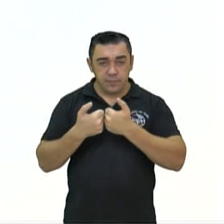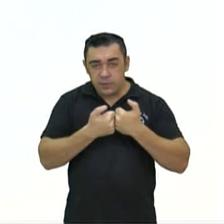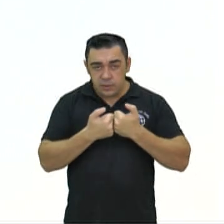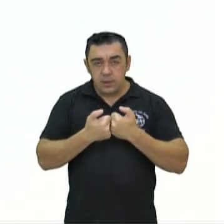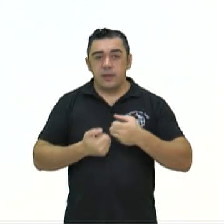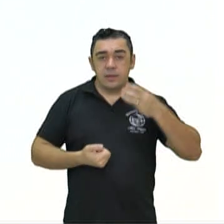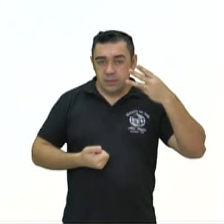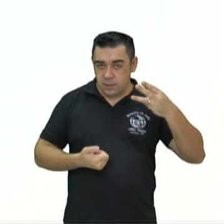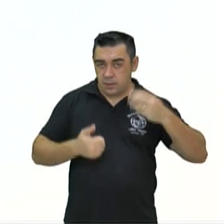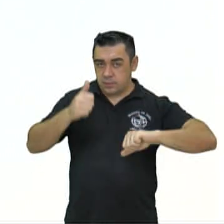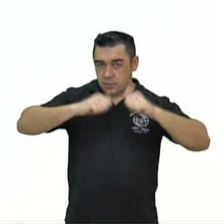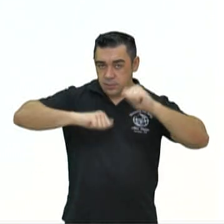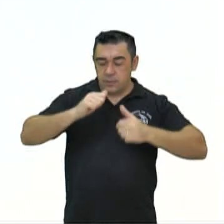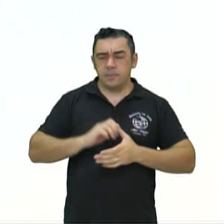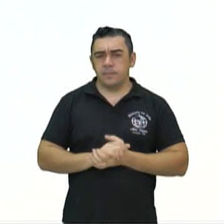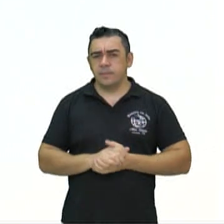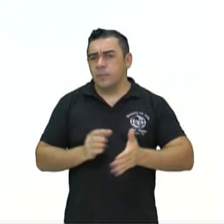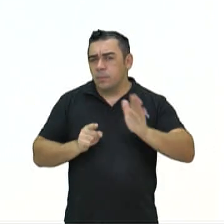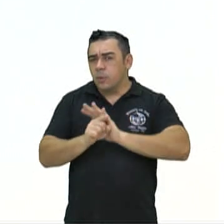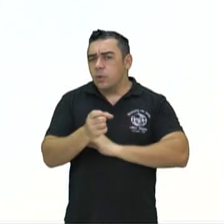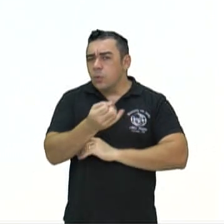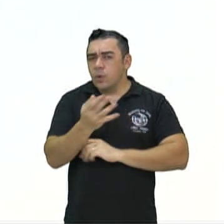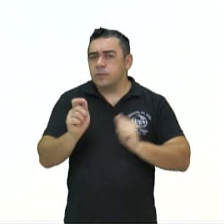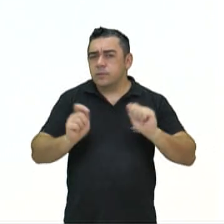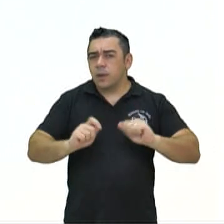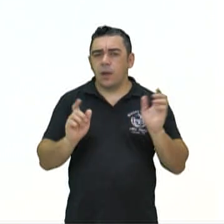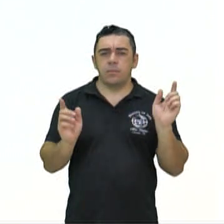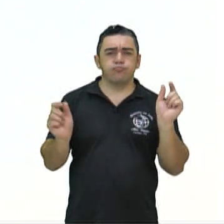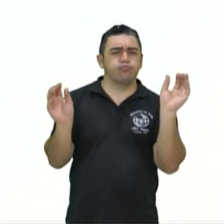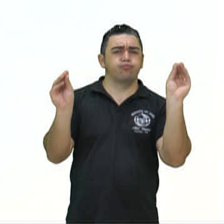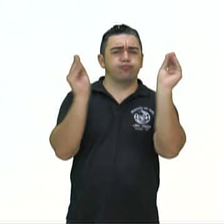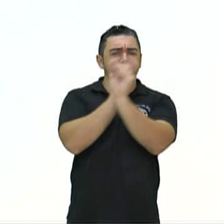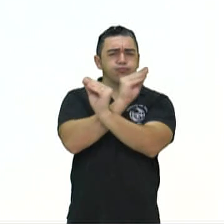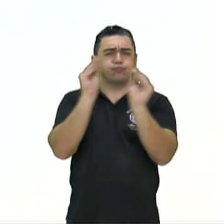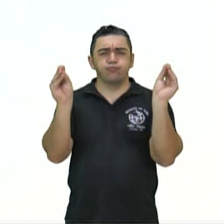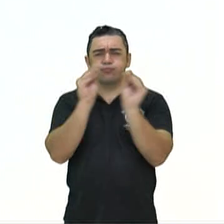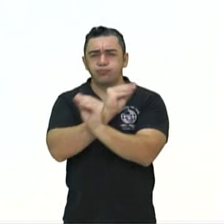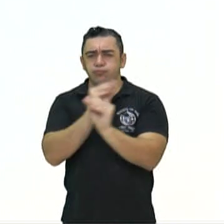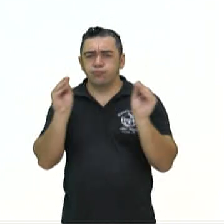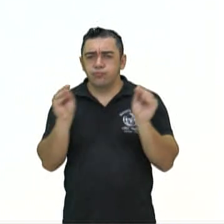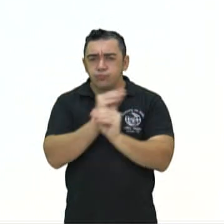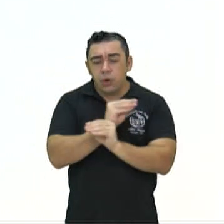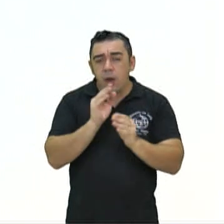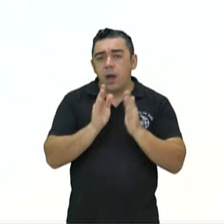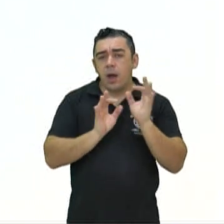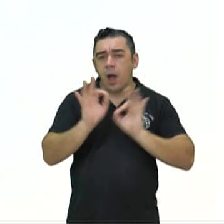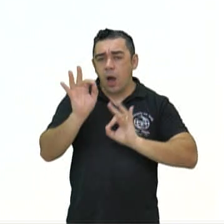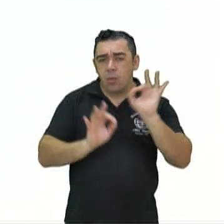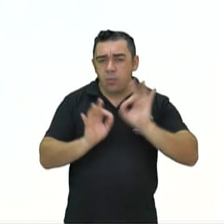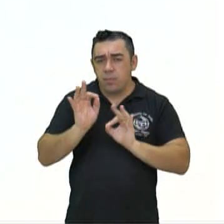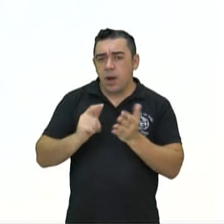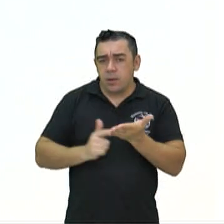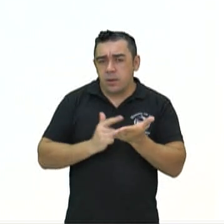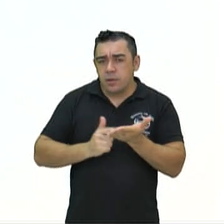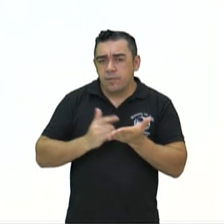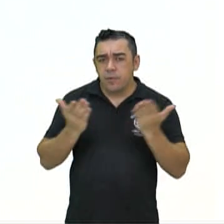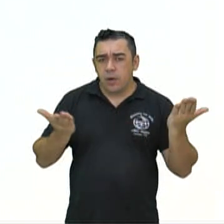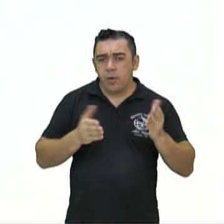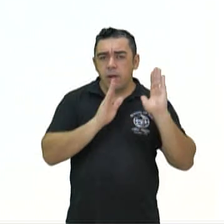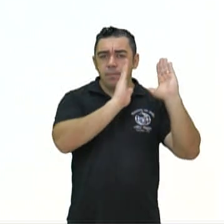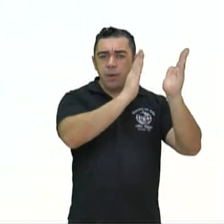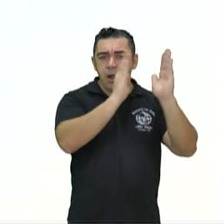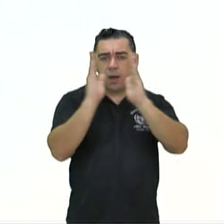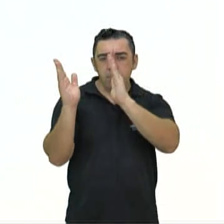de química. De quantas maneiras distintas podemos arrumar esses livros nesta prateleira